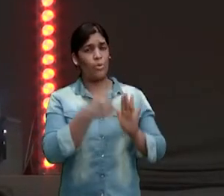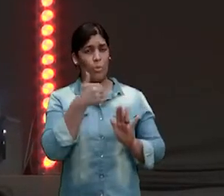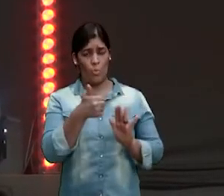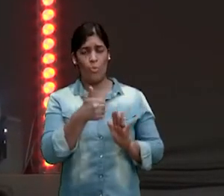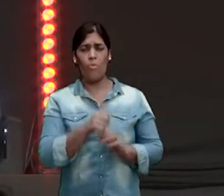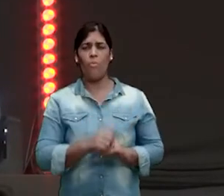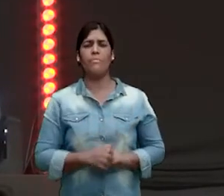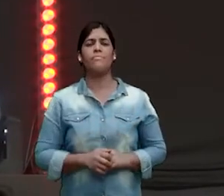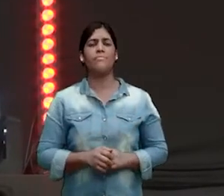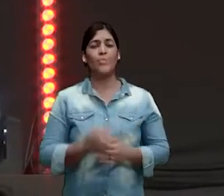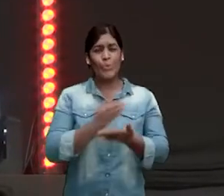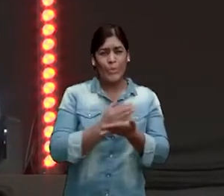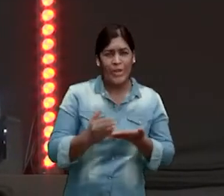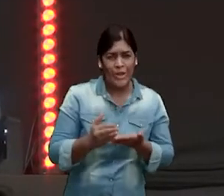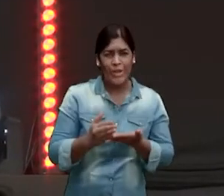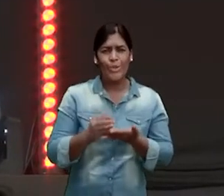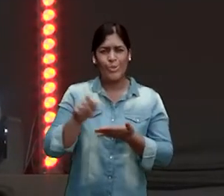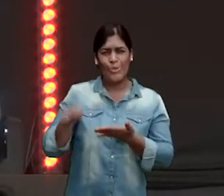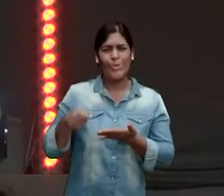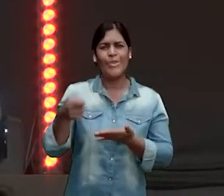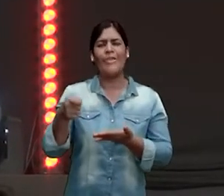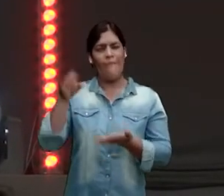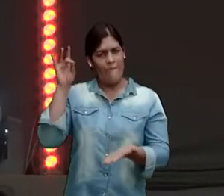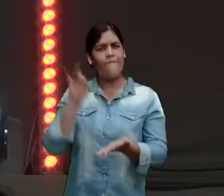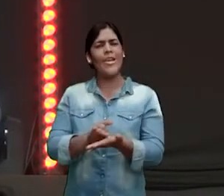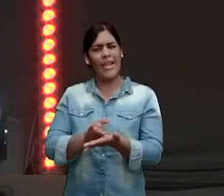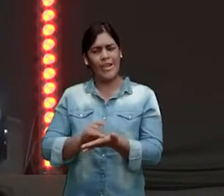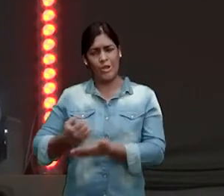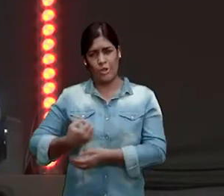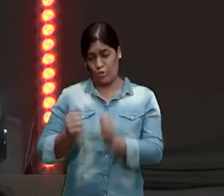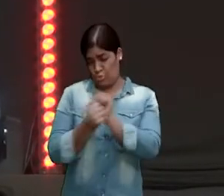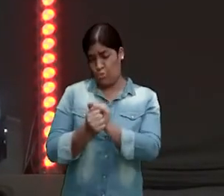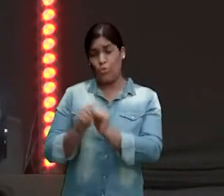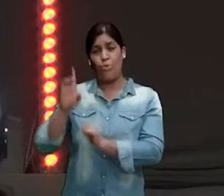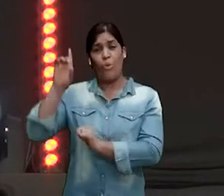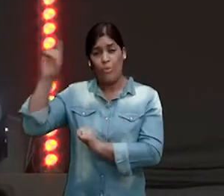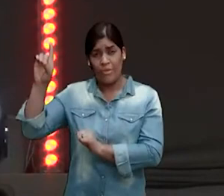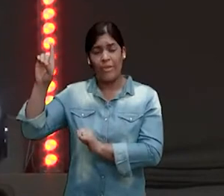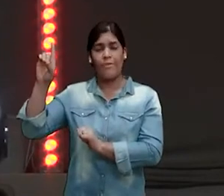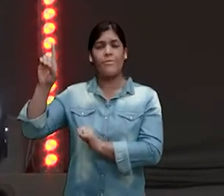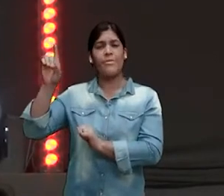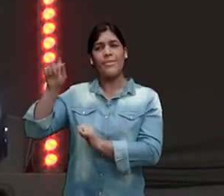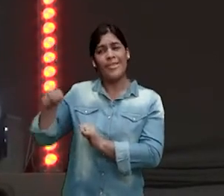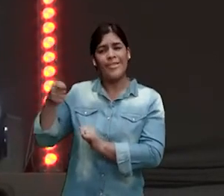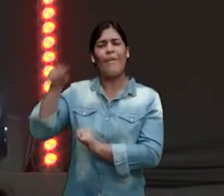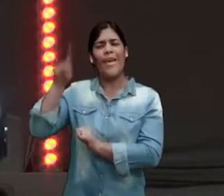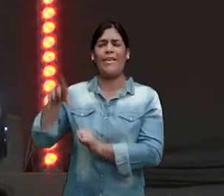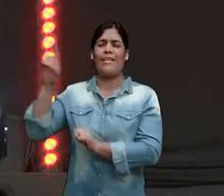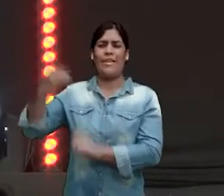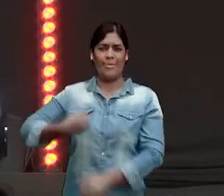diz assim No princípio era aquele que é a palavra ele estava com Deus e era Deus ele estava com Deus no